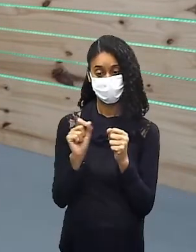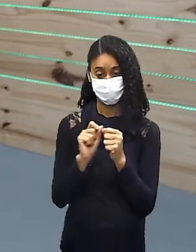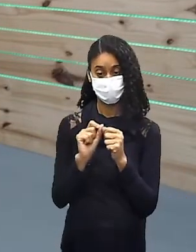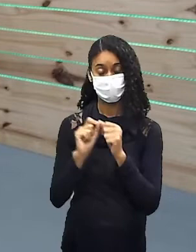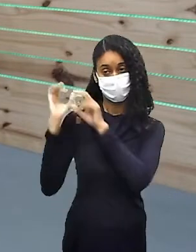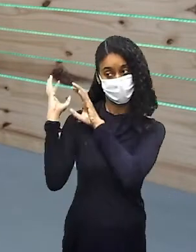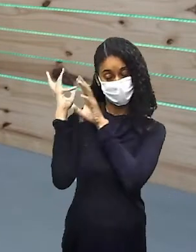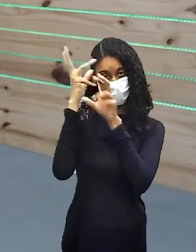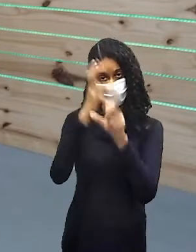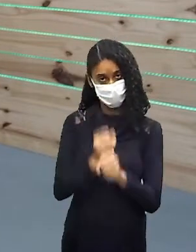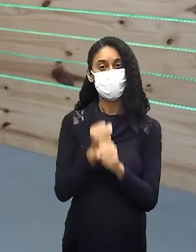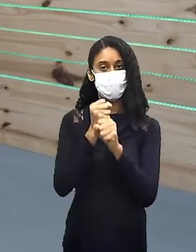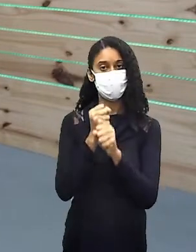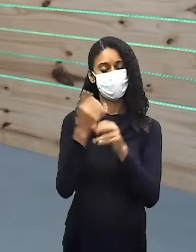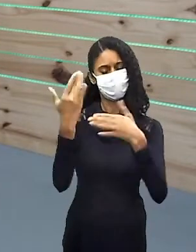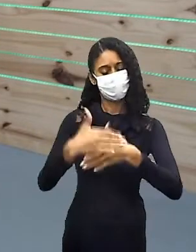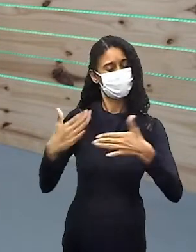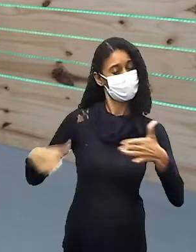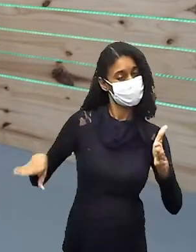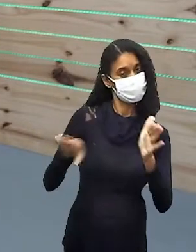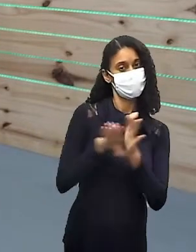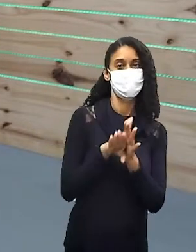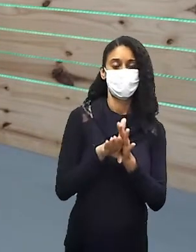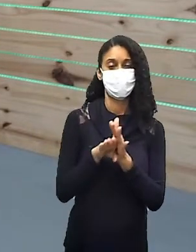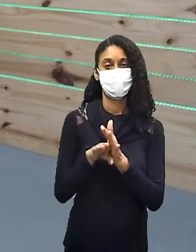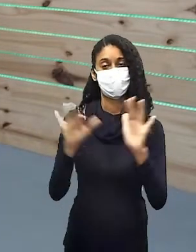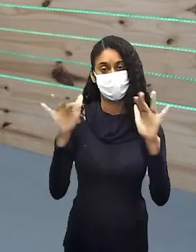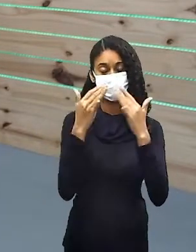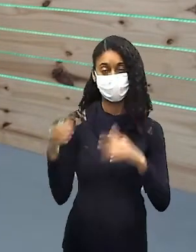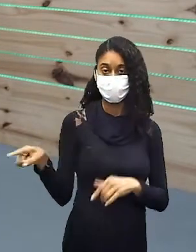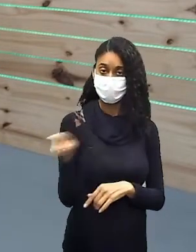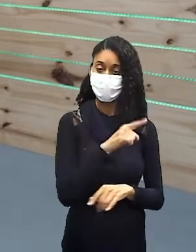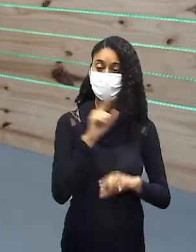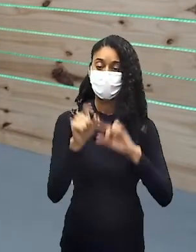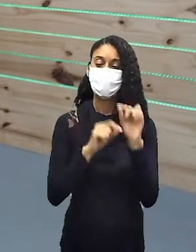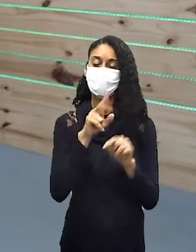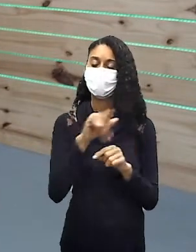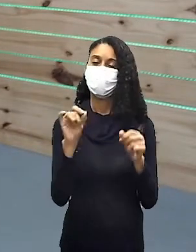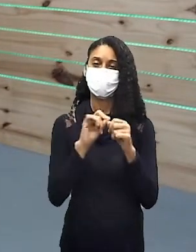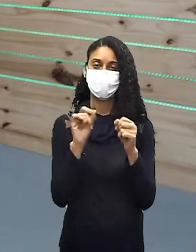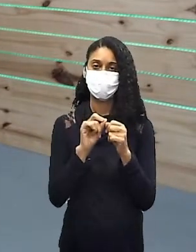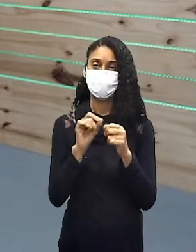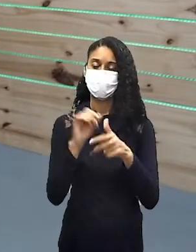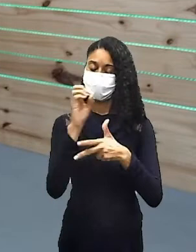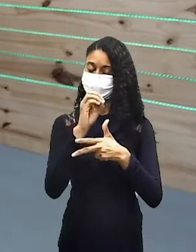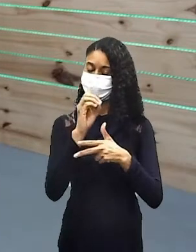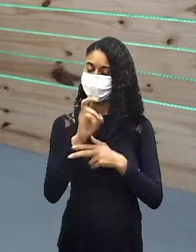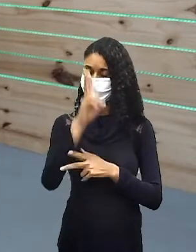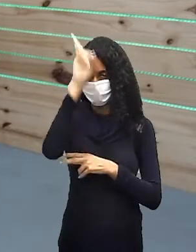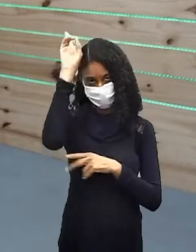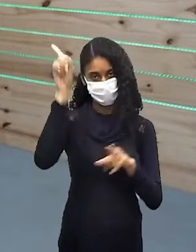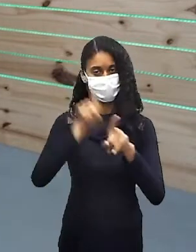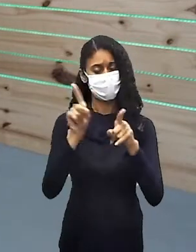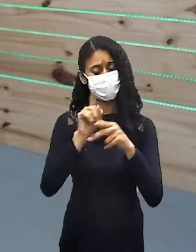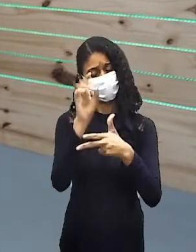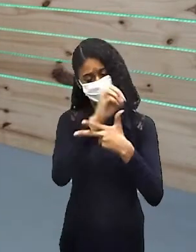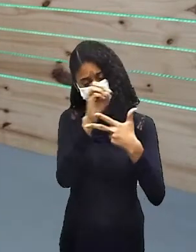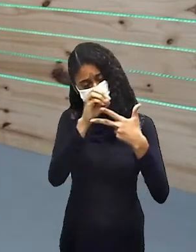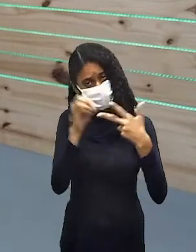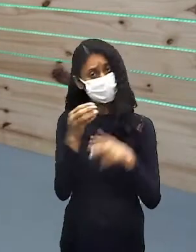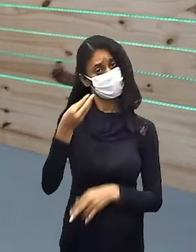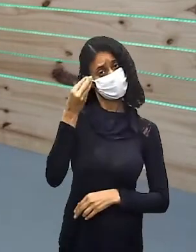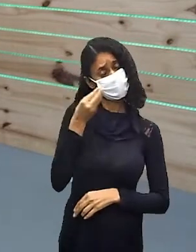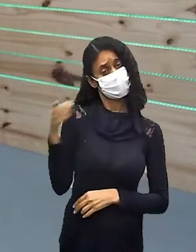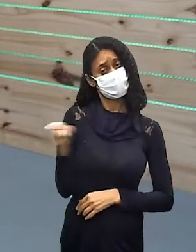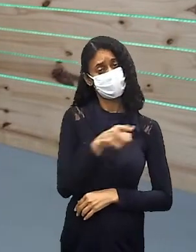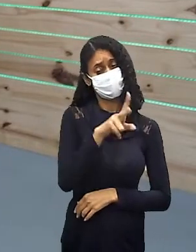que se aproximam. Estou querendo chamar a atenção de todos vocês que vão fazer vestibular, Enem, por experiência, você